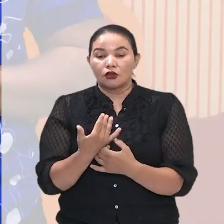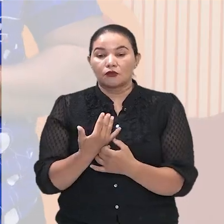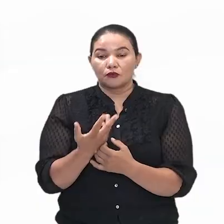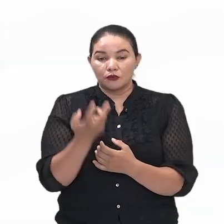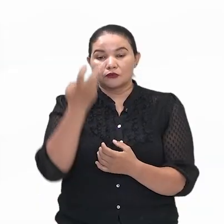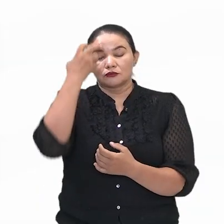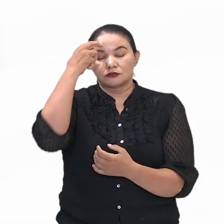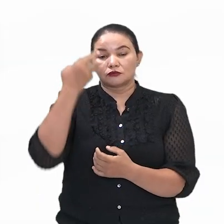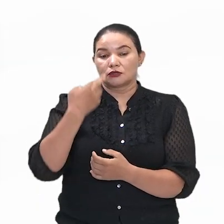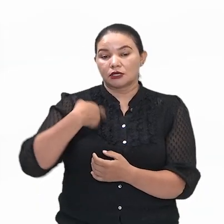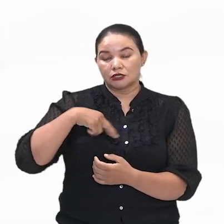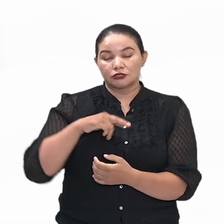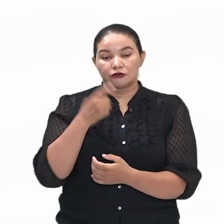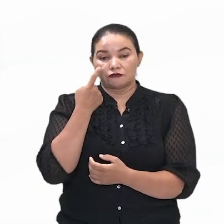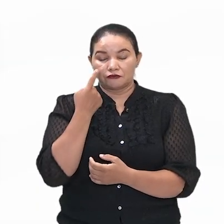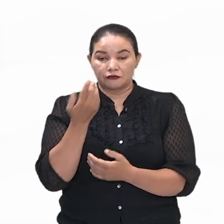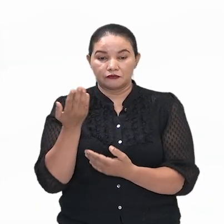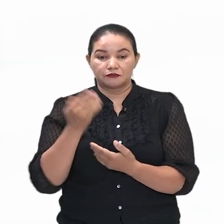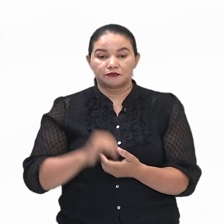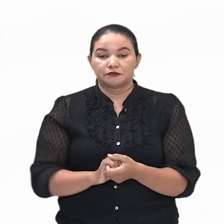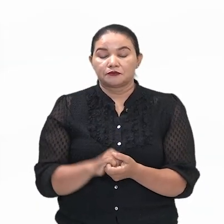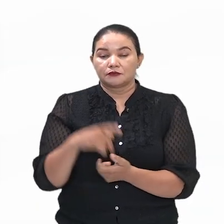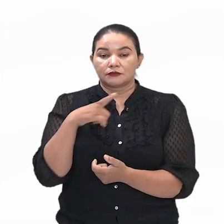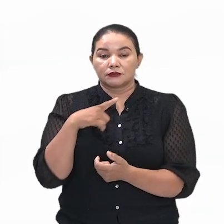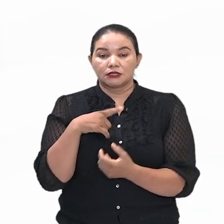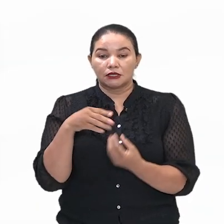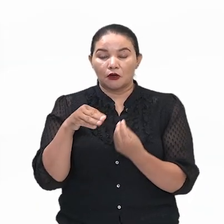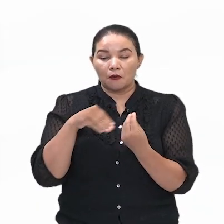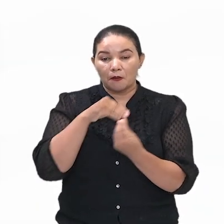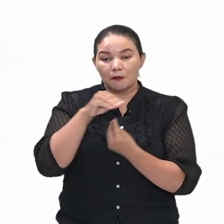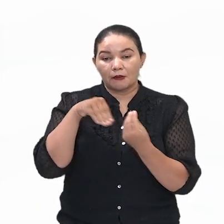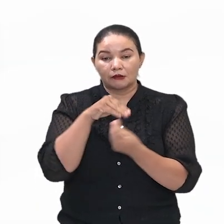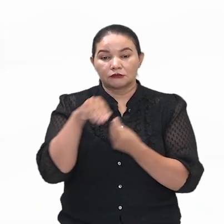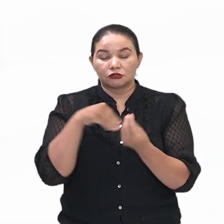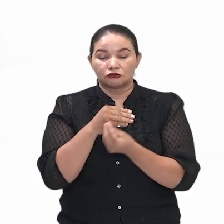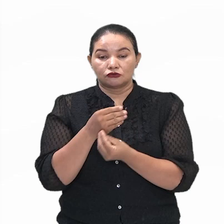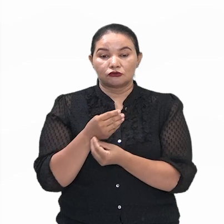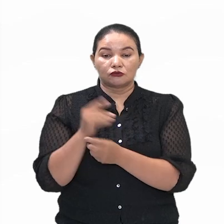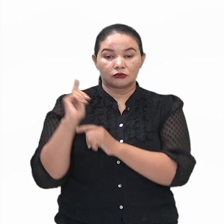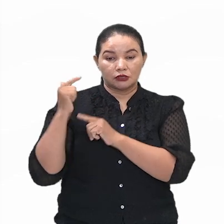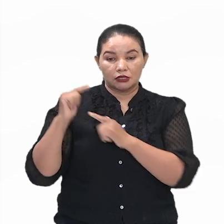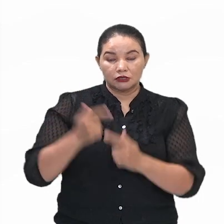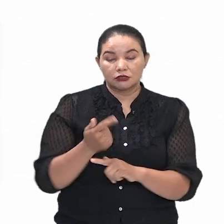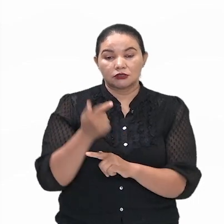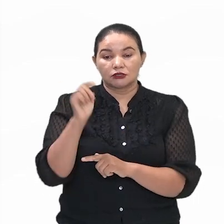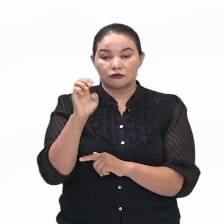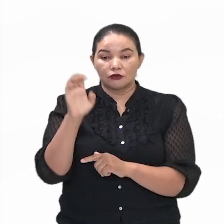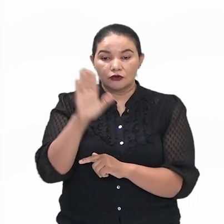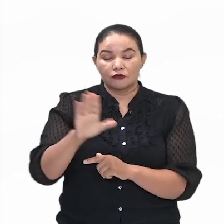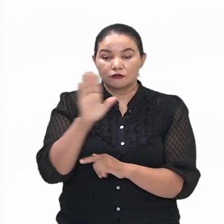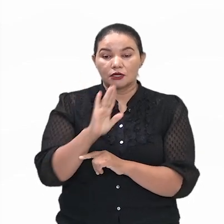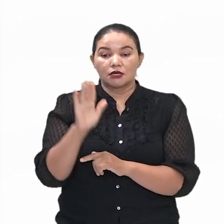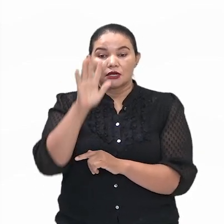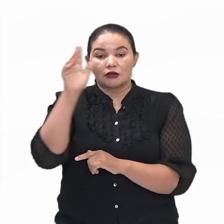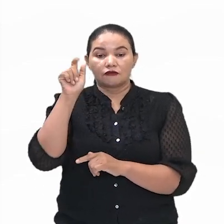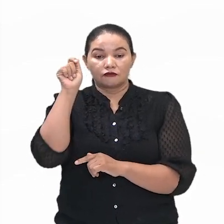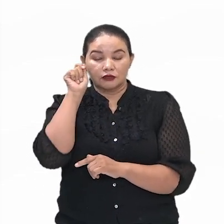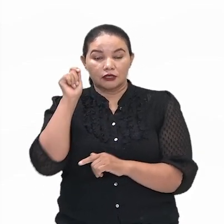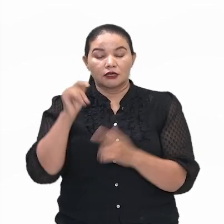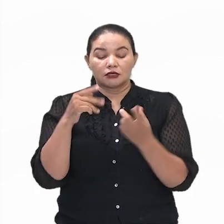olhem só, eu tenho uma mistura de tradições europeias, africanas